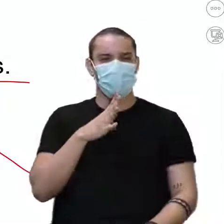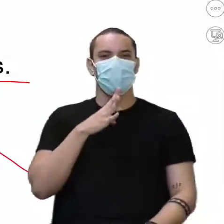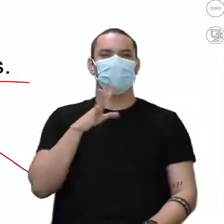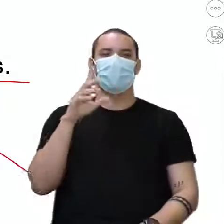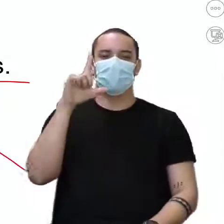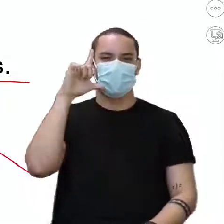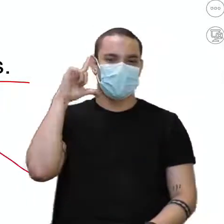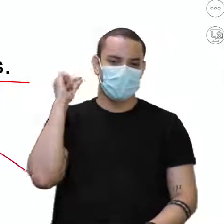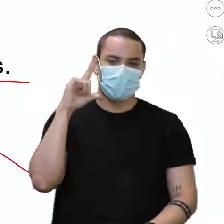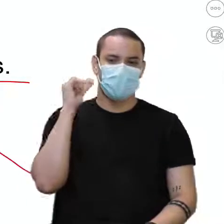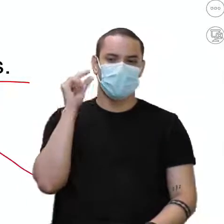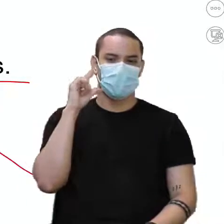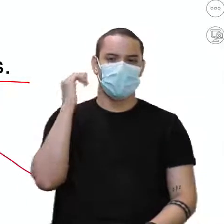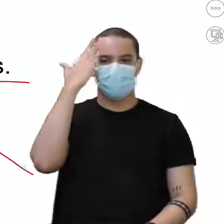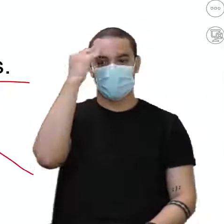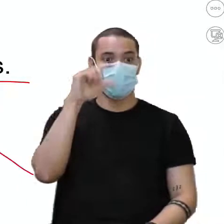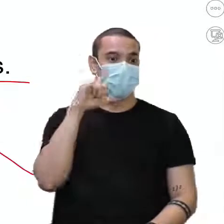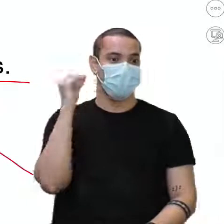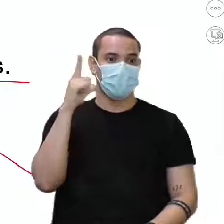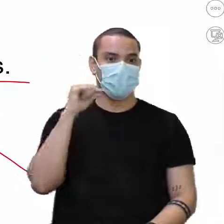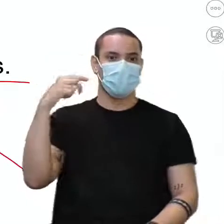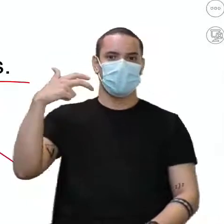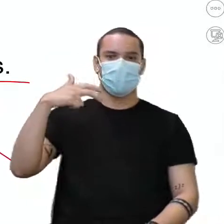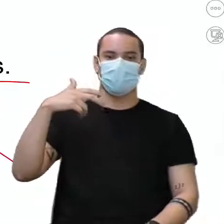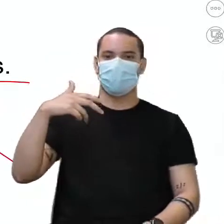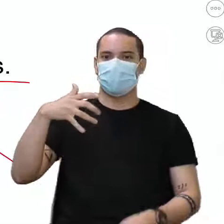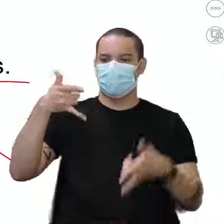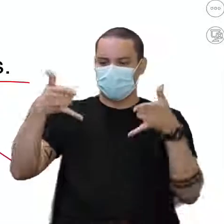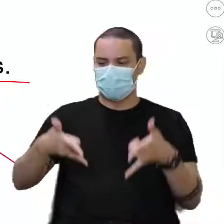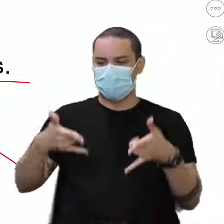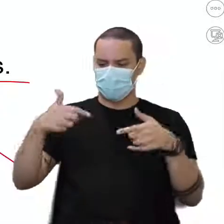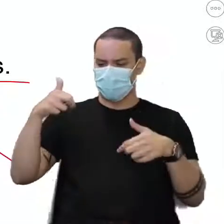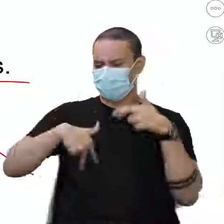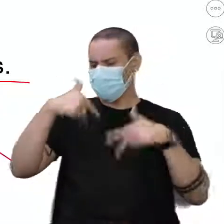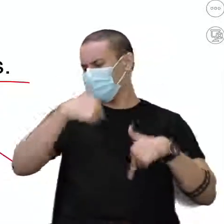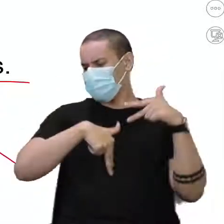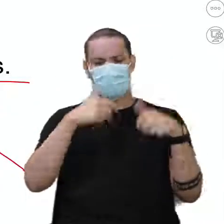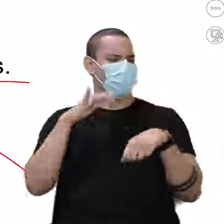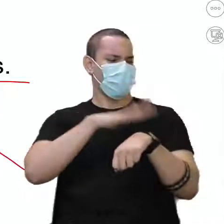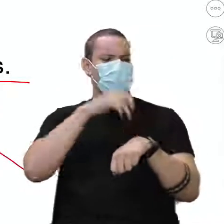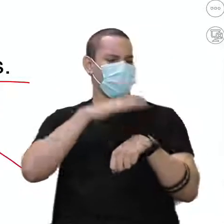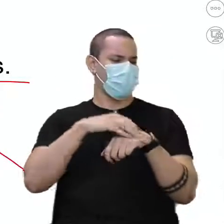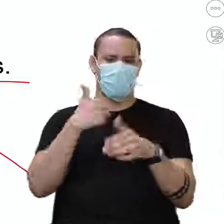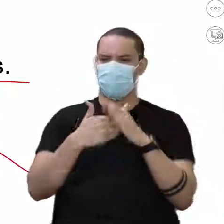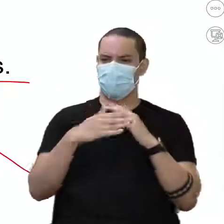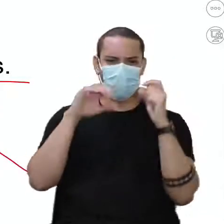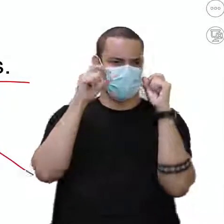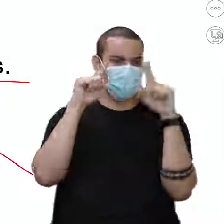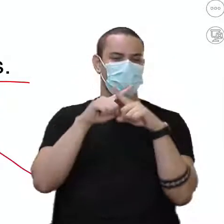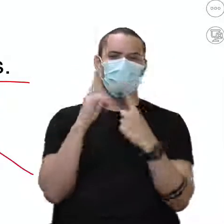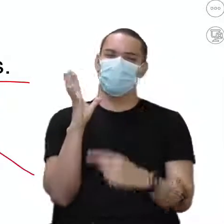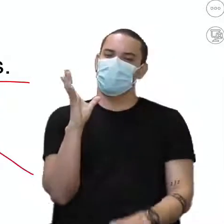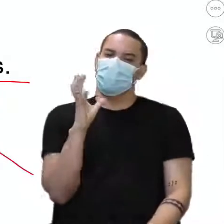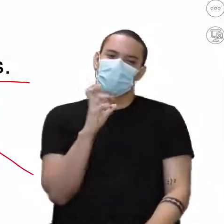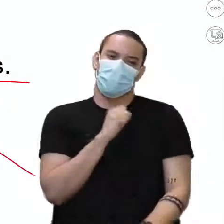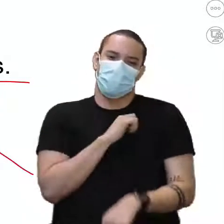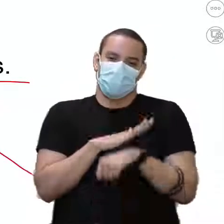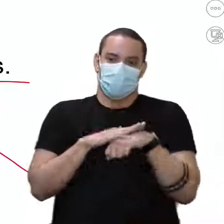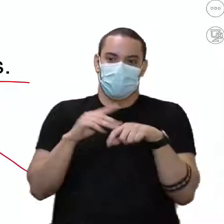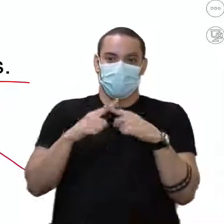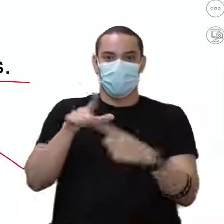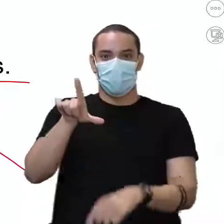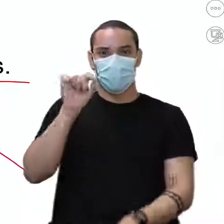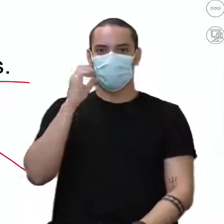de mundo, sabe muito bem que os gatos, eles pulam em cima da cama, não estão nem aí, acordam você, mas eles são os amores, né? Mas eu